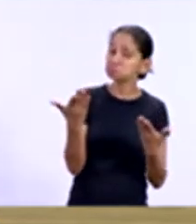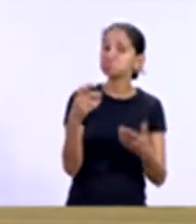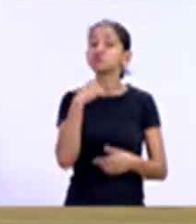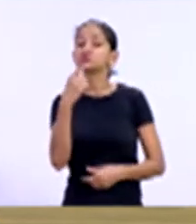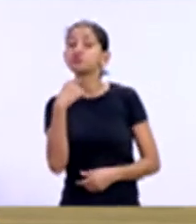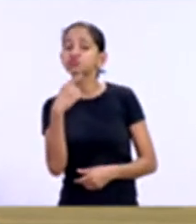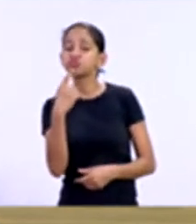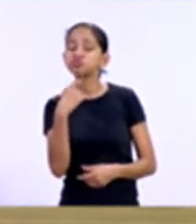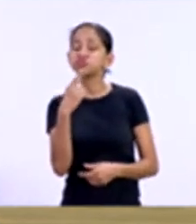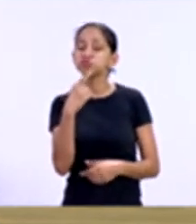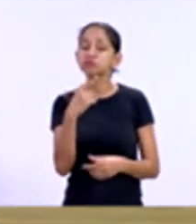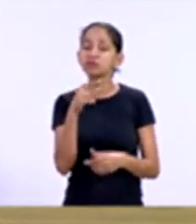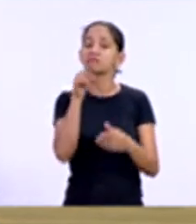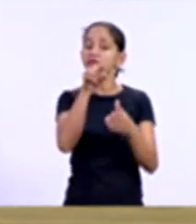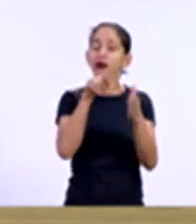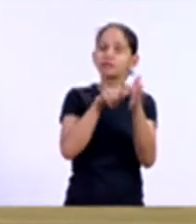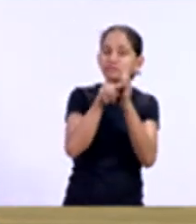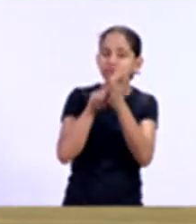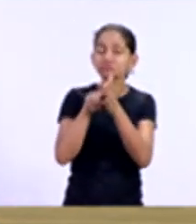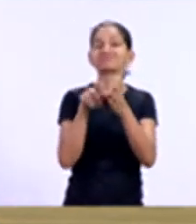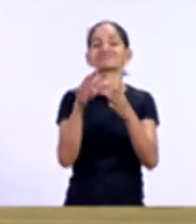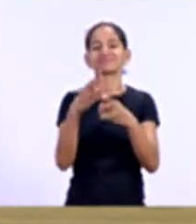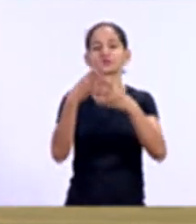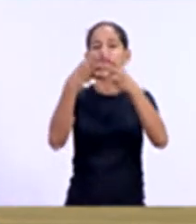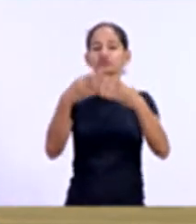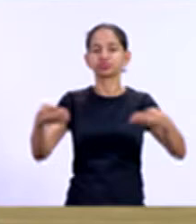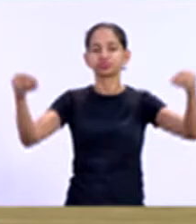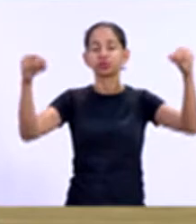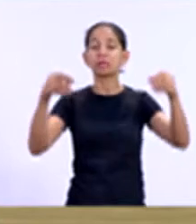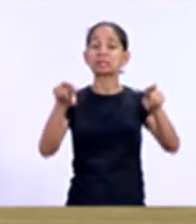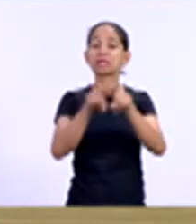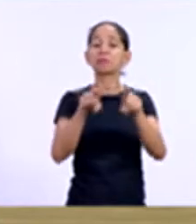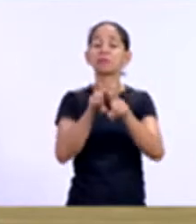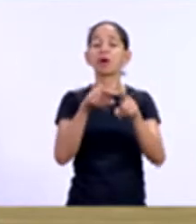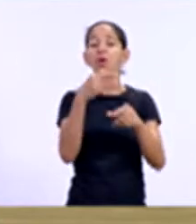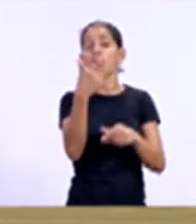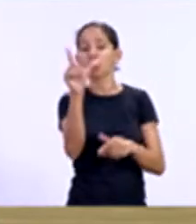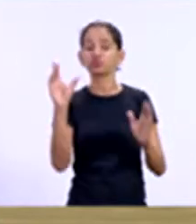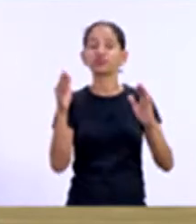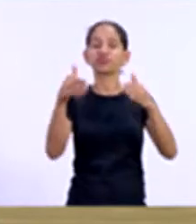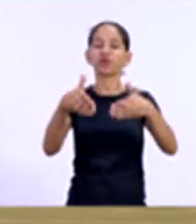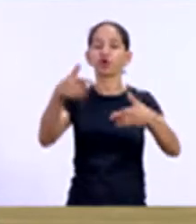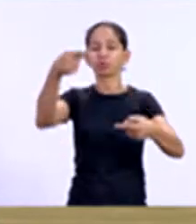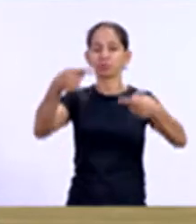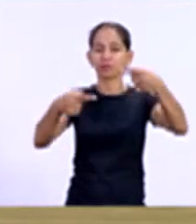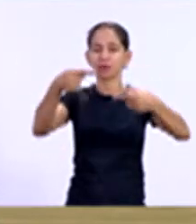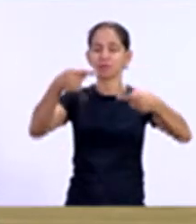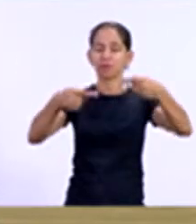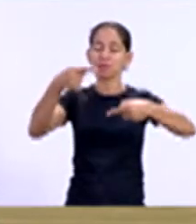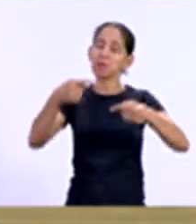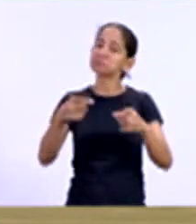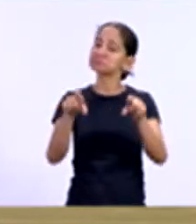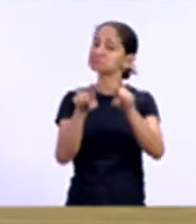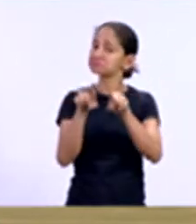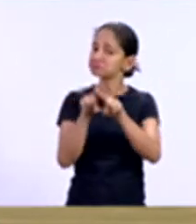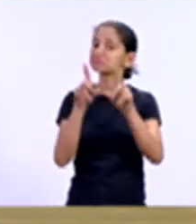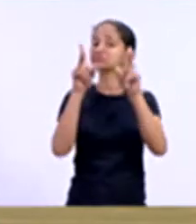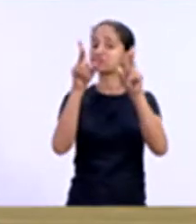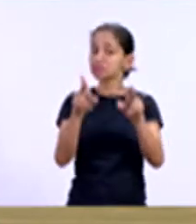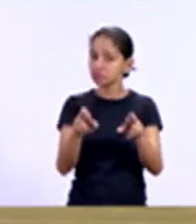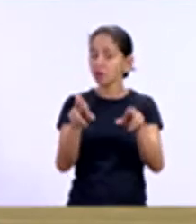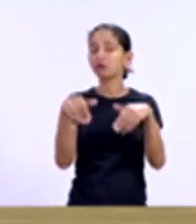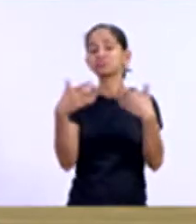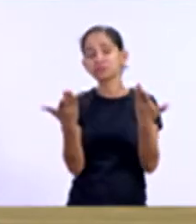essas informações, essas experiências com seus colegas através dos chats, dos fóruns, né? E